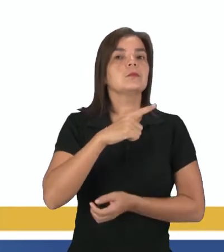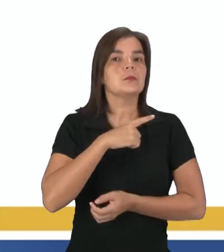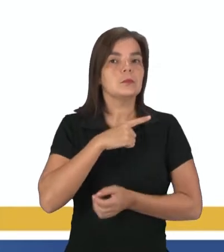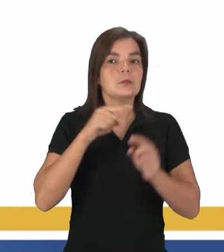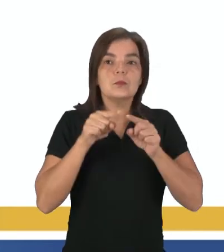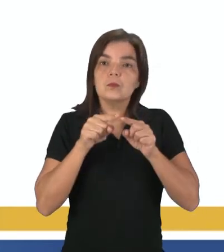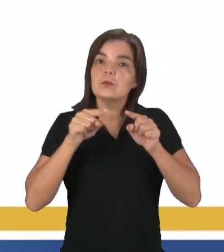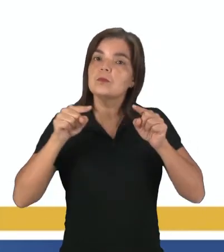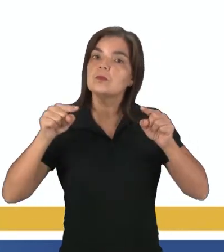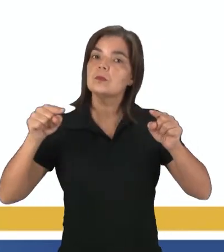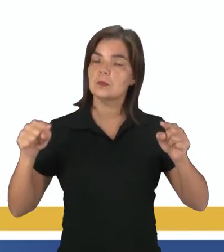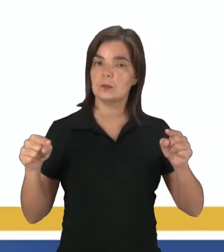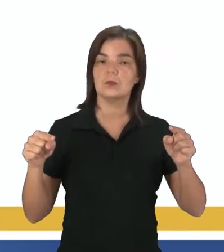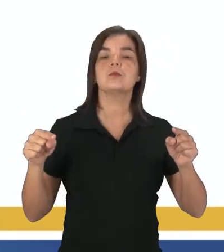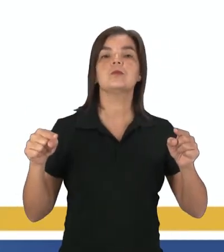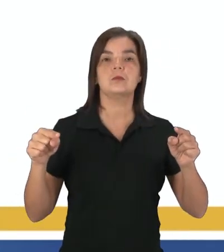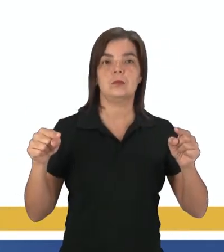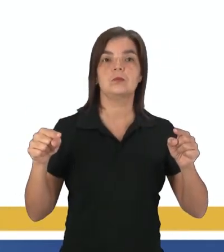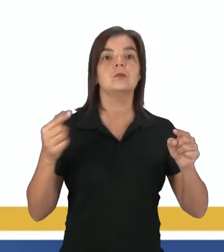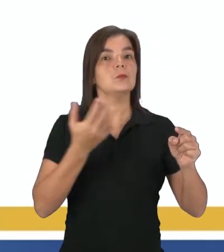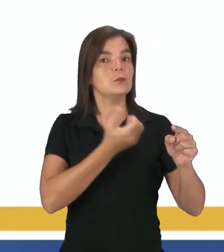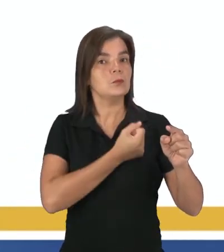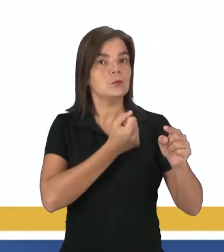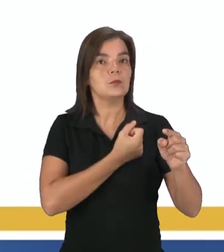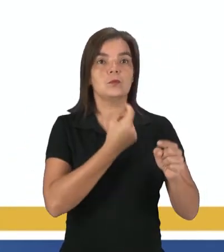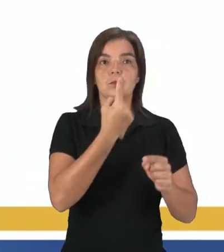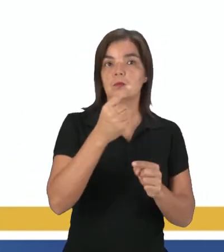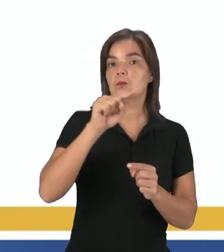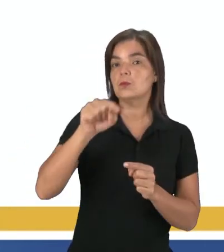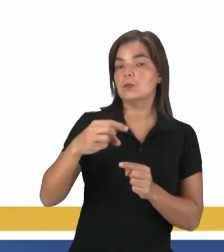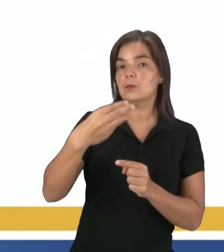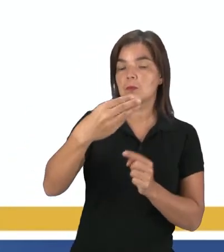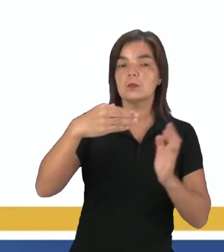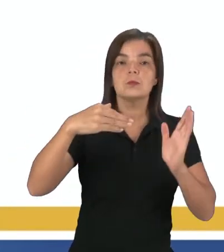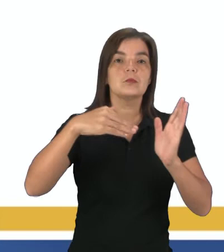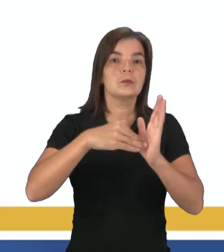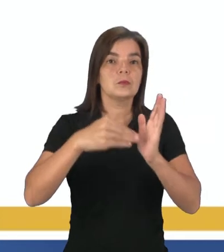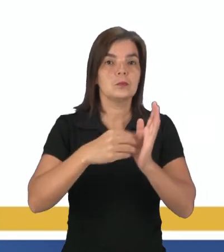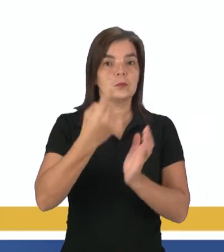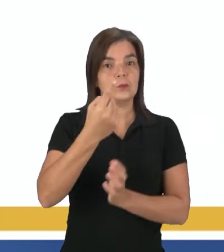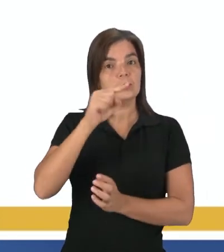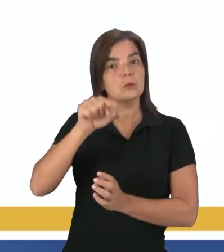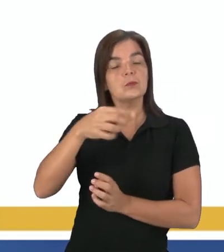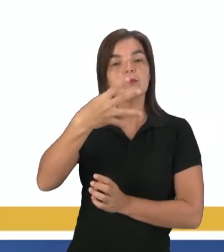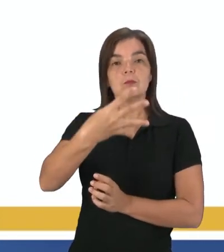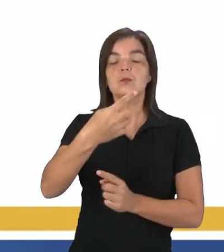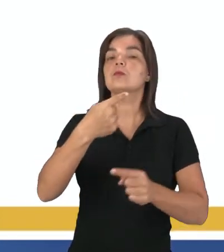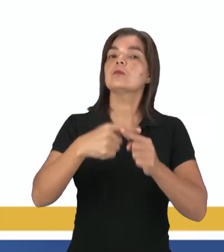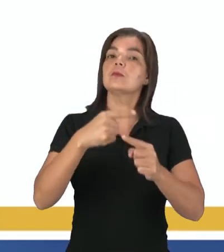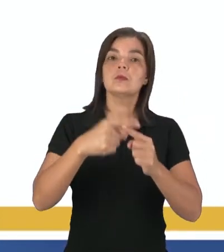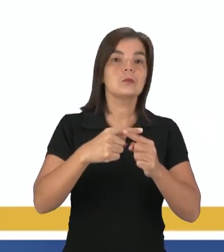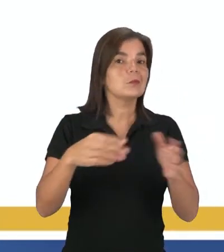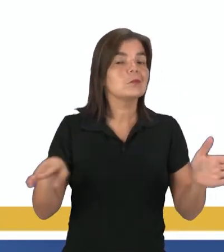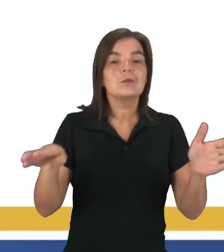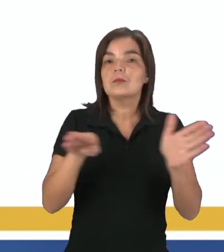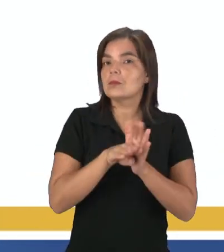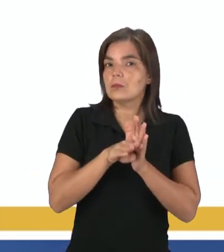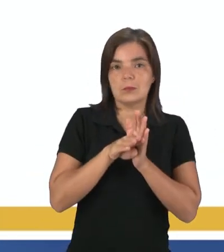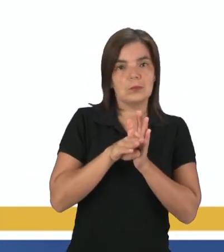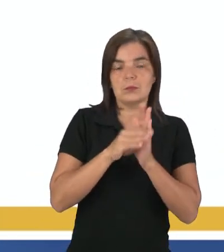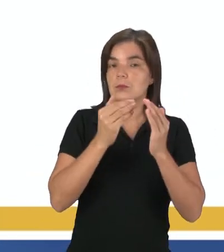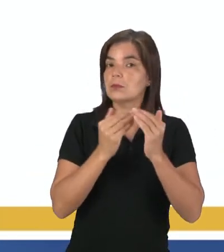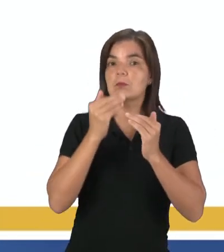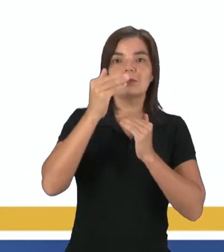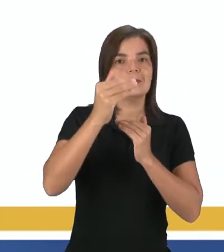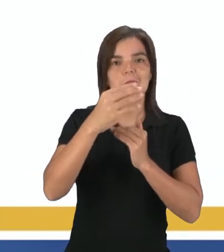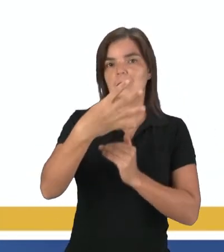tivesse ampliado o meu espaço na minha reta numérica de 1,3 até 1,4, porque não vai chegar lá, não vai